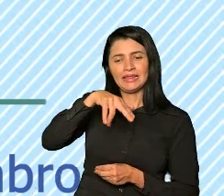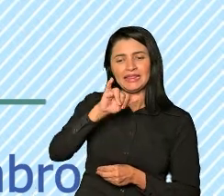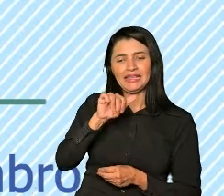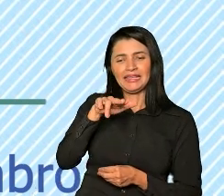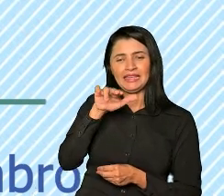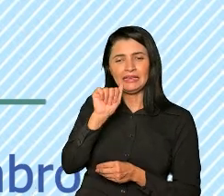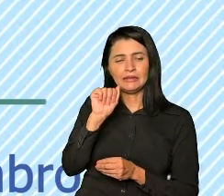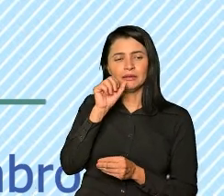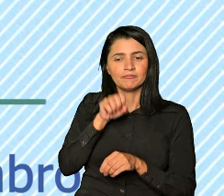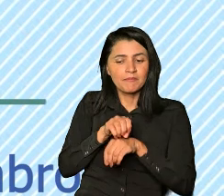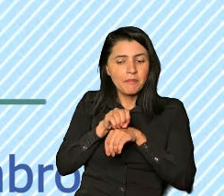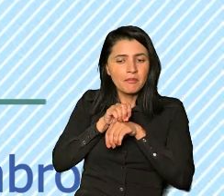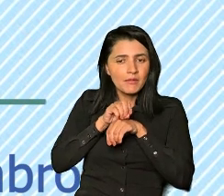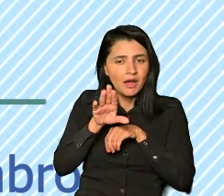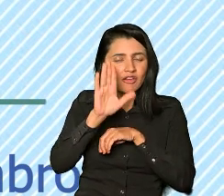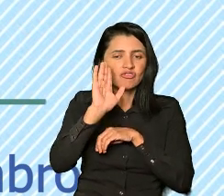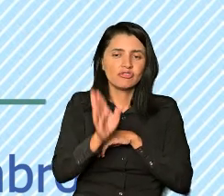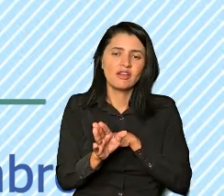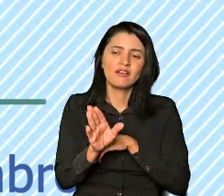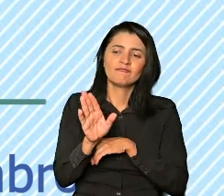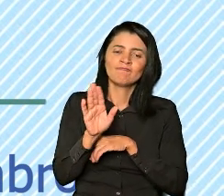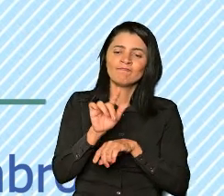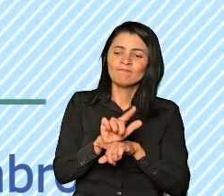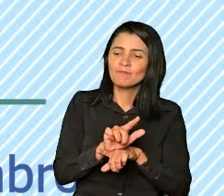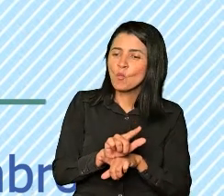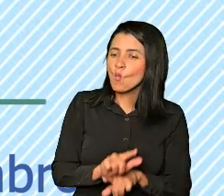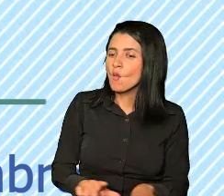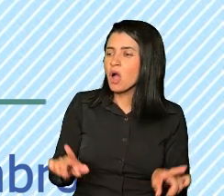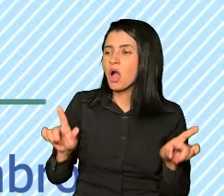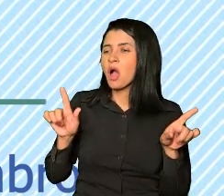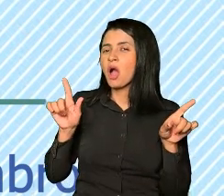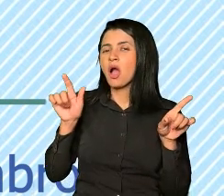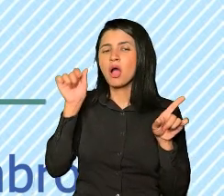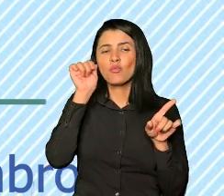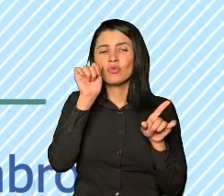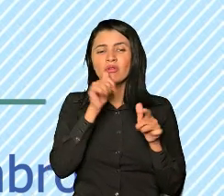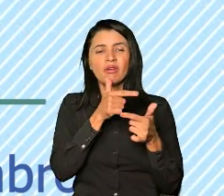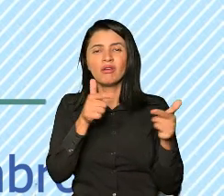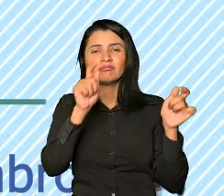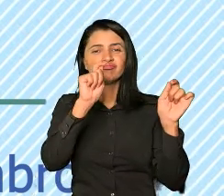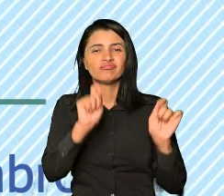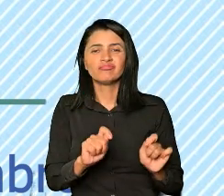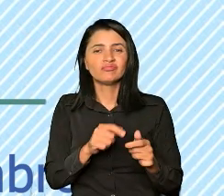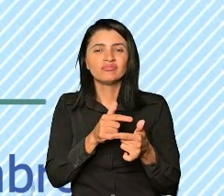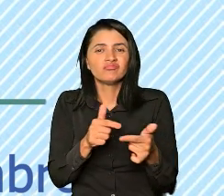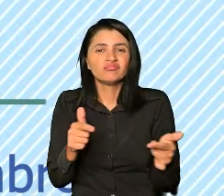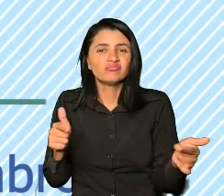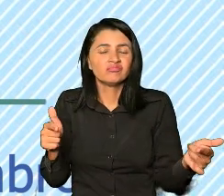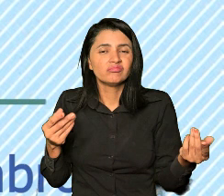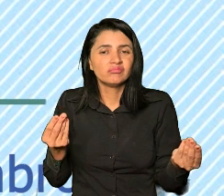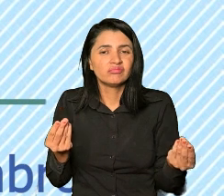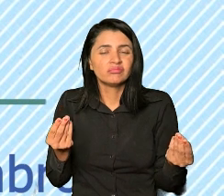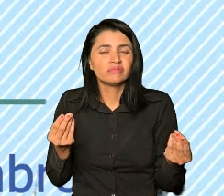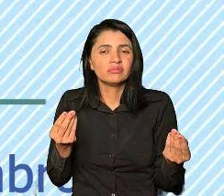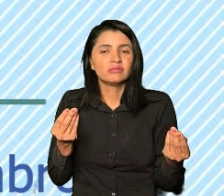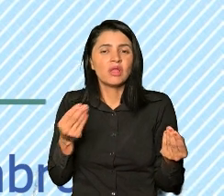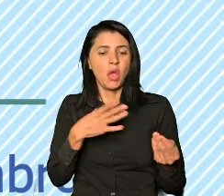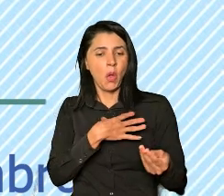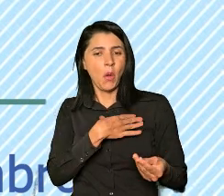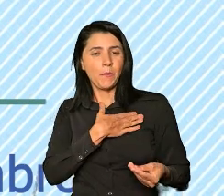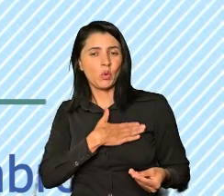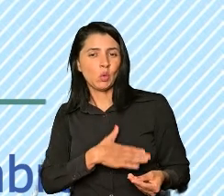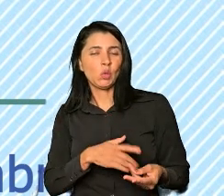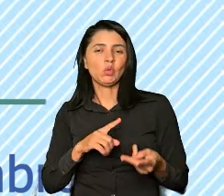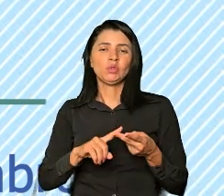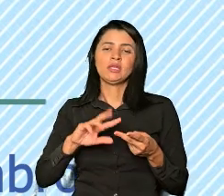deu um pequeno spoiler, há uma ausência quase que total de mulheres na escultura pública. Os bustos, as